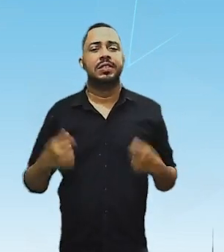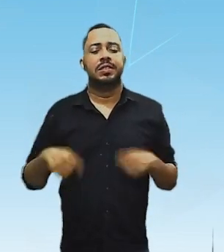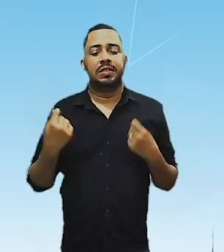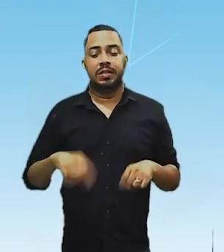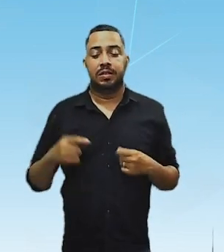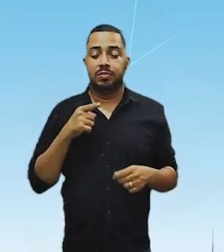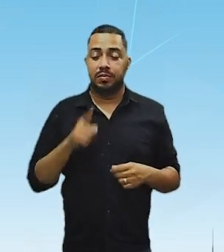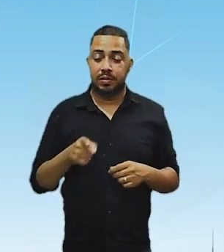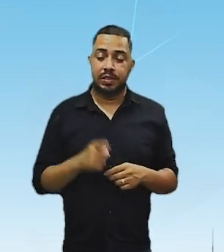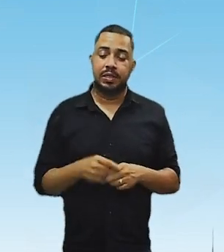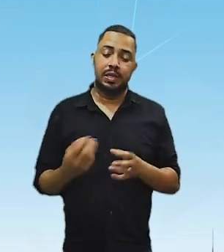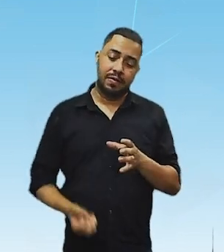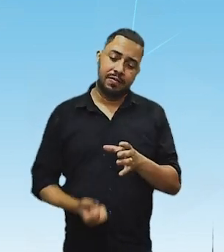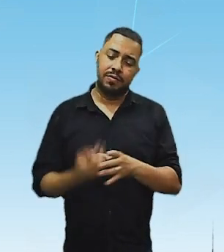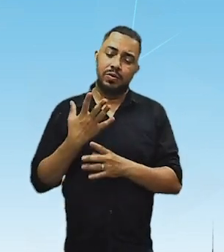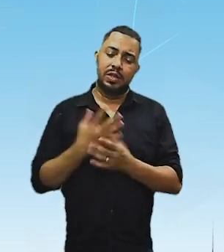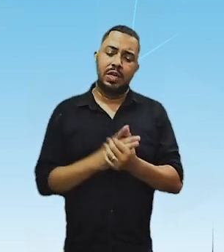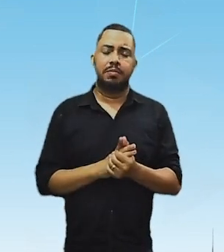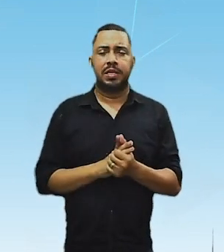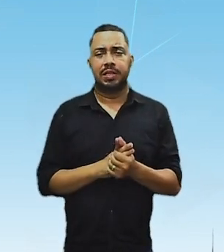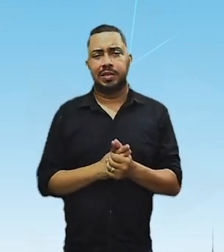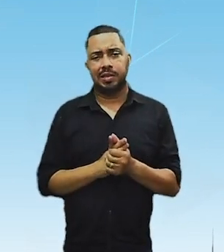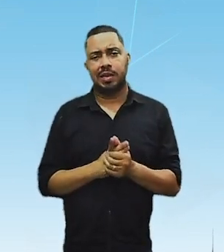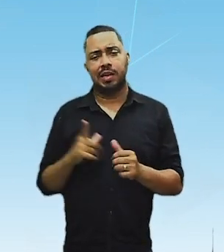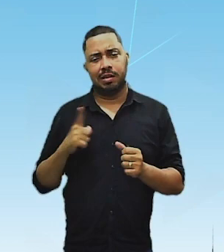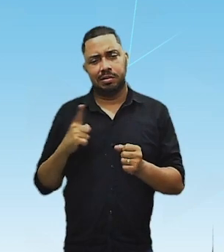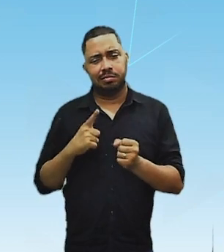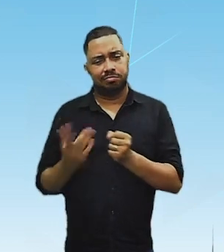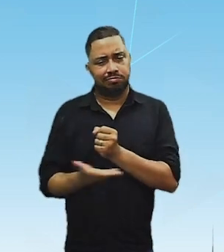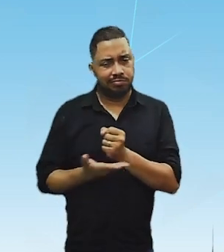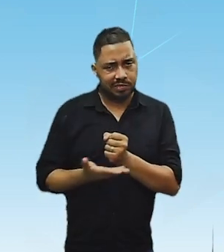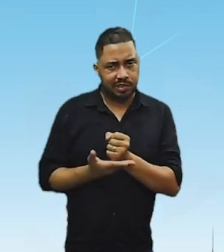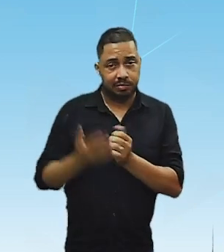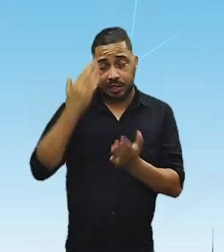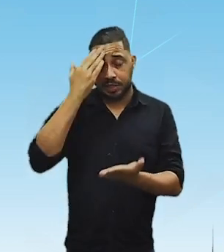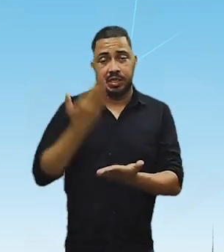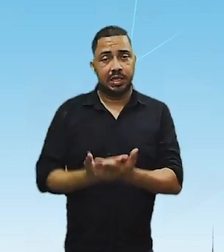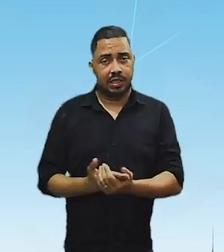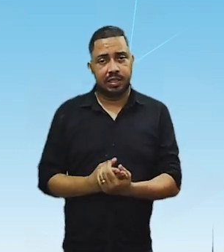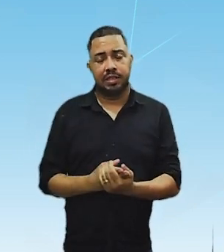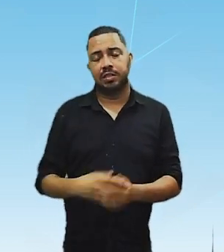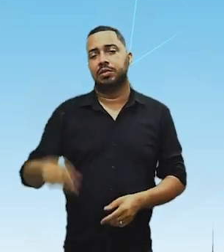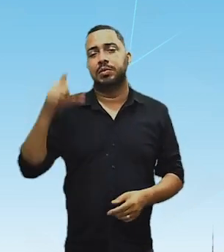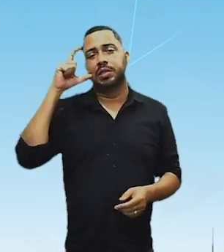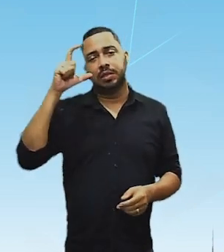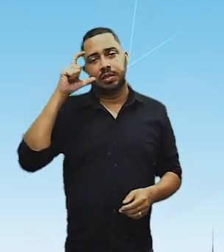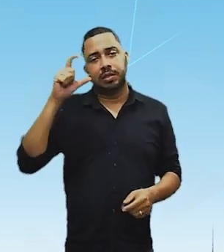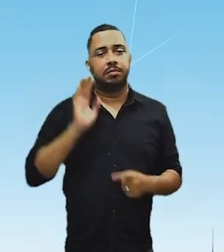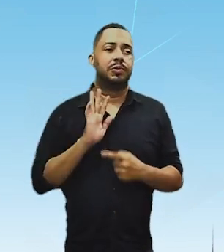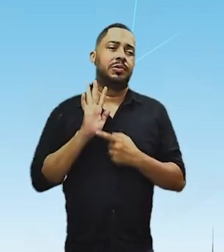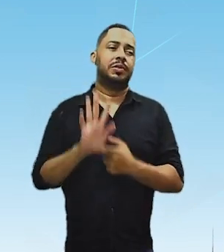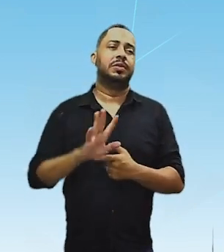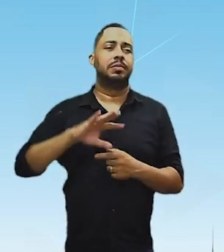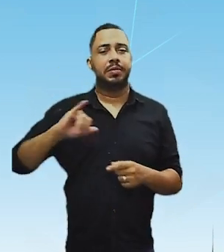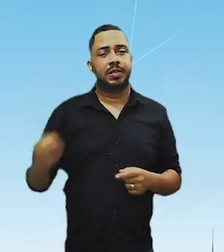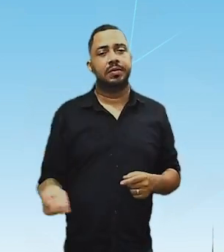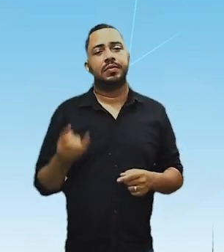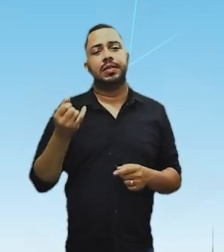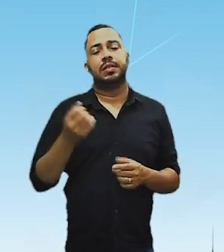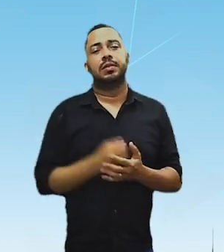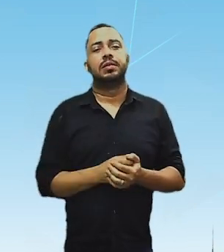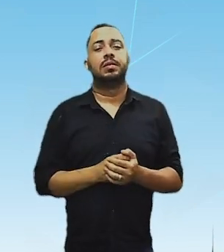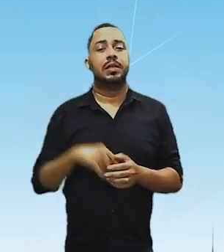você fundamentar para dar credibilidade, despertar o interesse e mostrar os benefícios